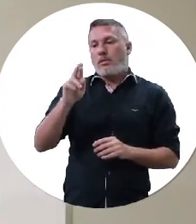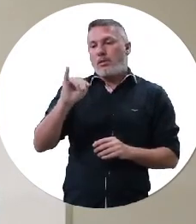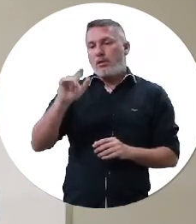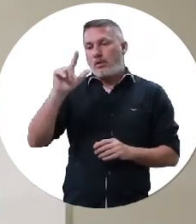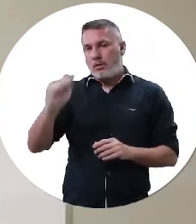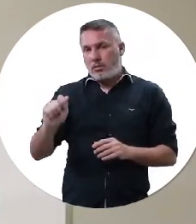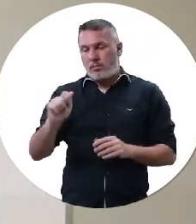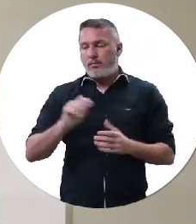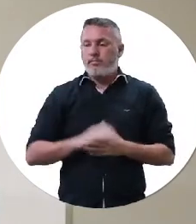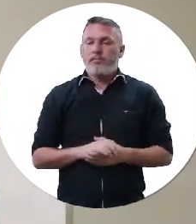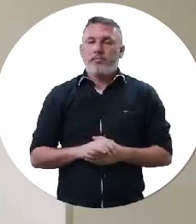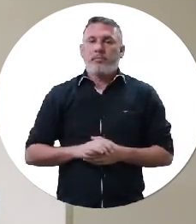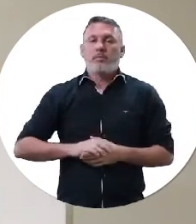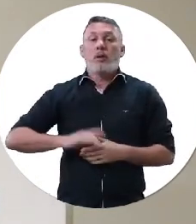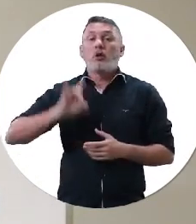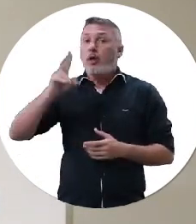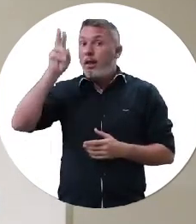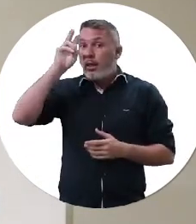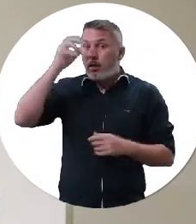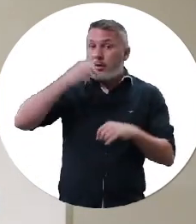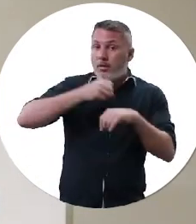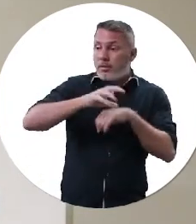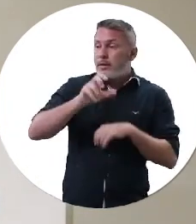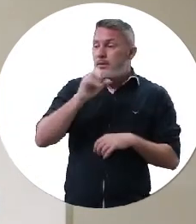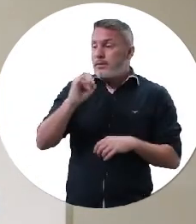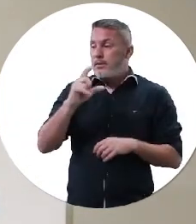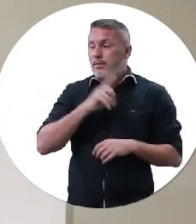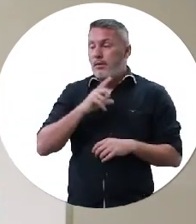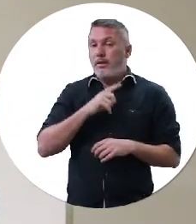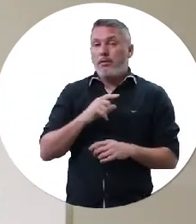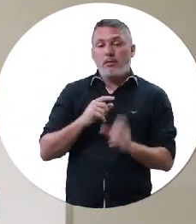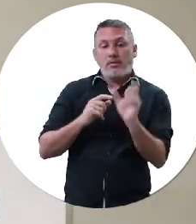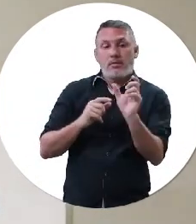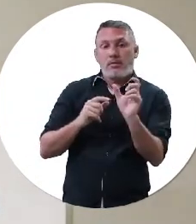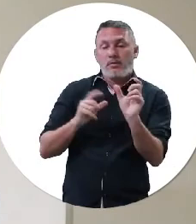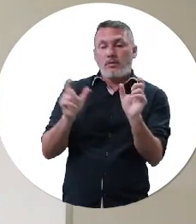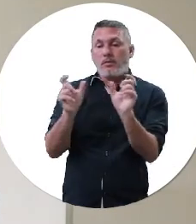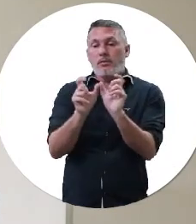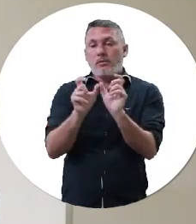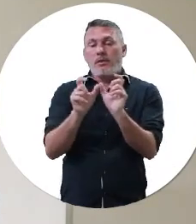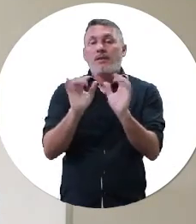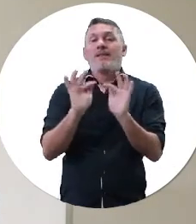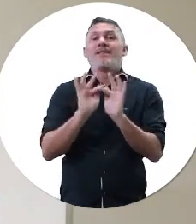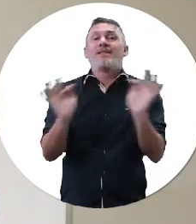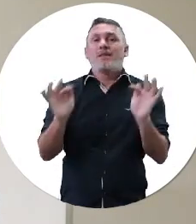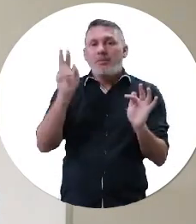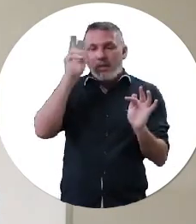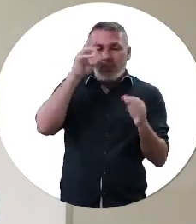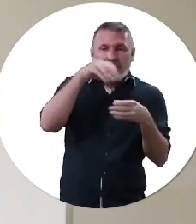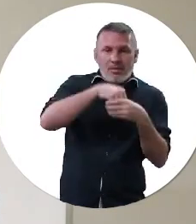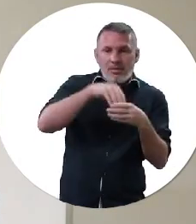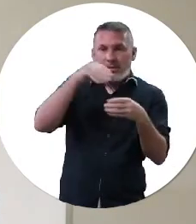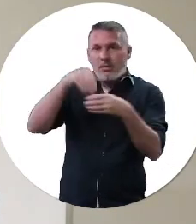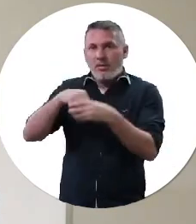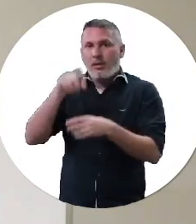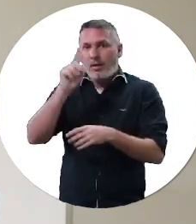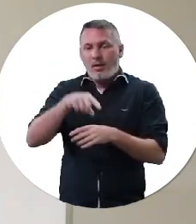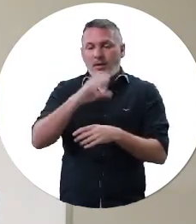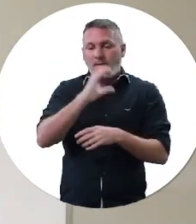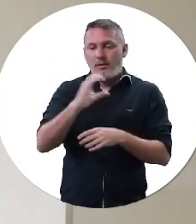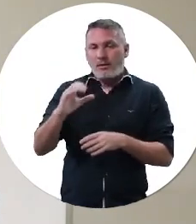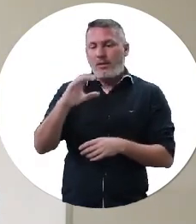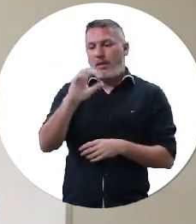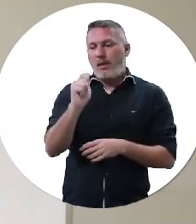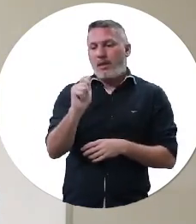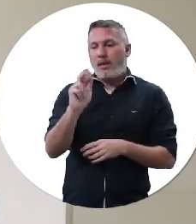Hexanonitrila. Só para relembrar, quando a gente fala que só tem somente ligação simples entre carbonos,